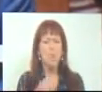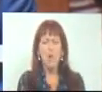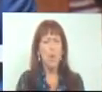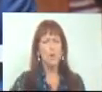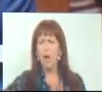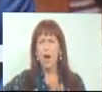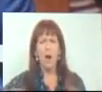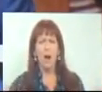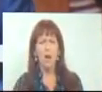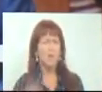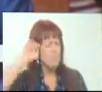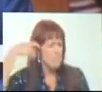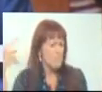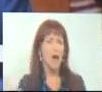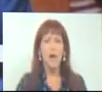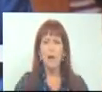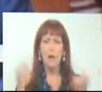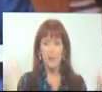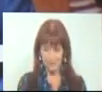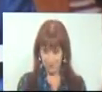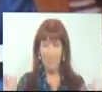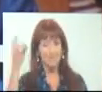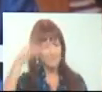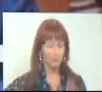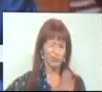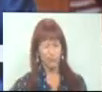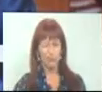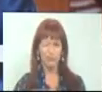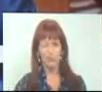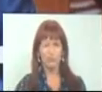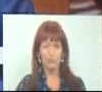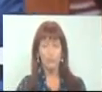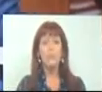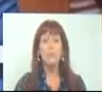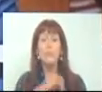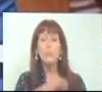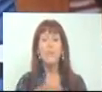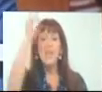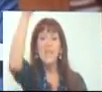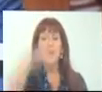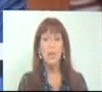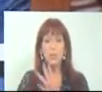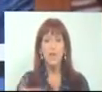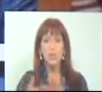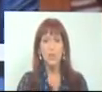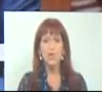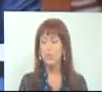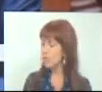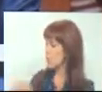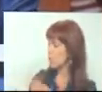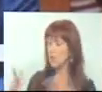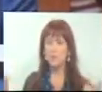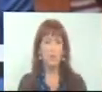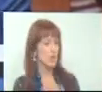à burocracia, que mina o investimento e estimula a corrupção no nosso país. Com licenciamento zeros na indústria, no